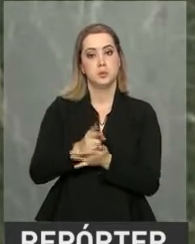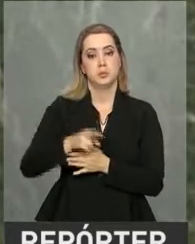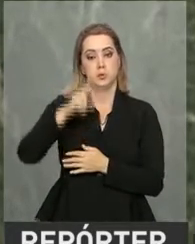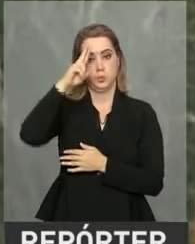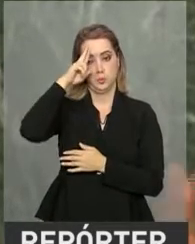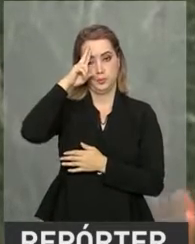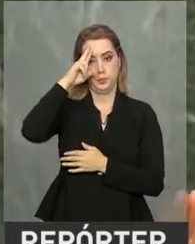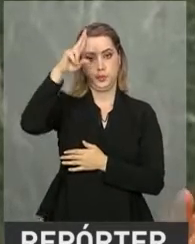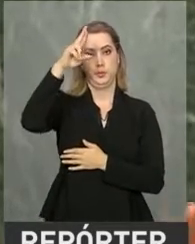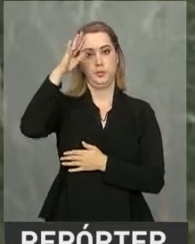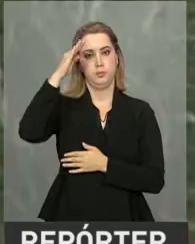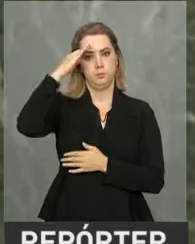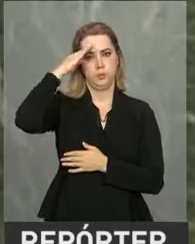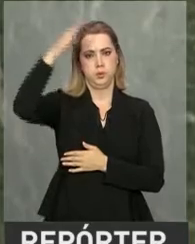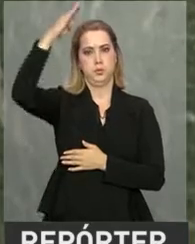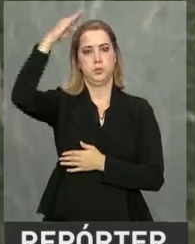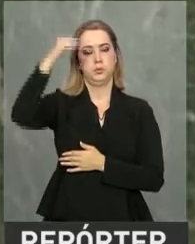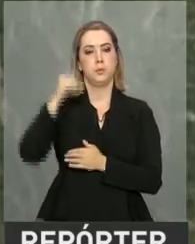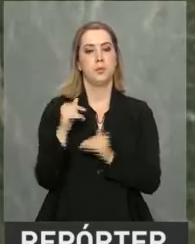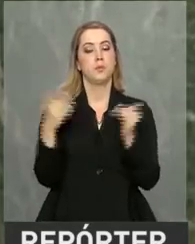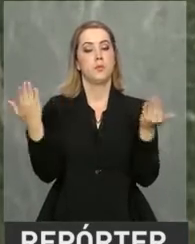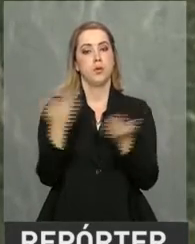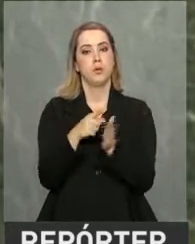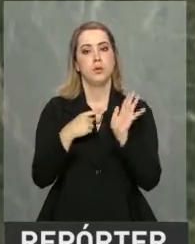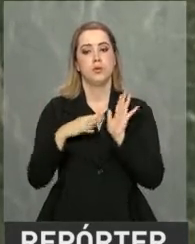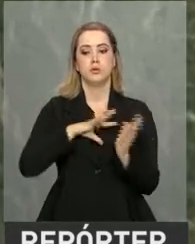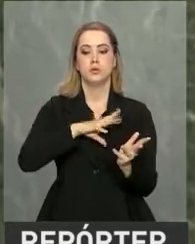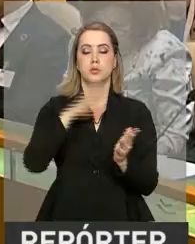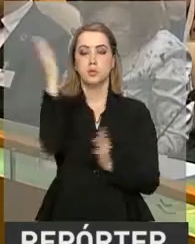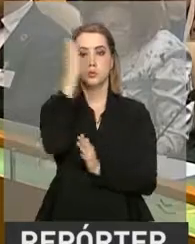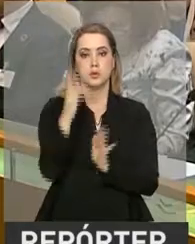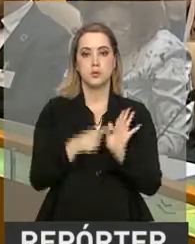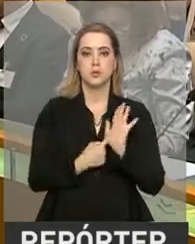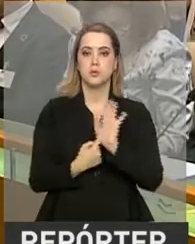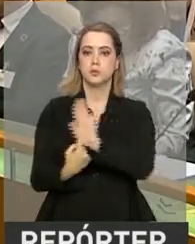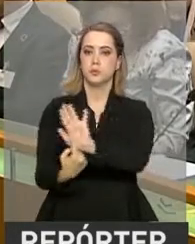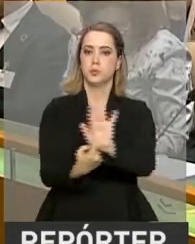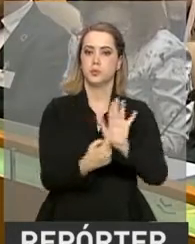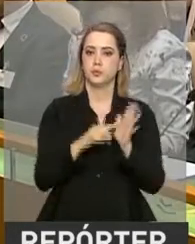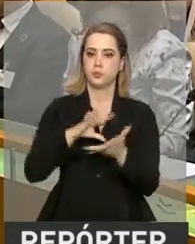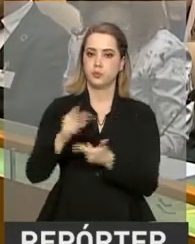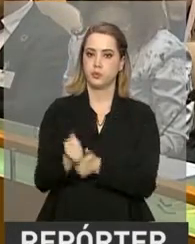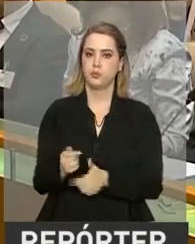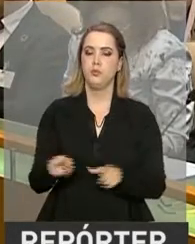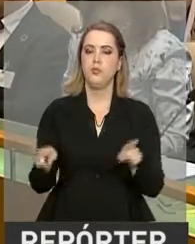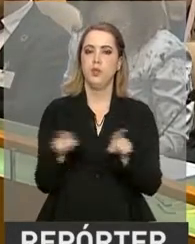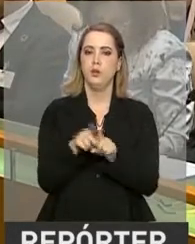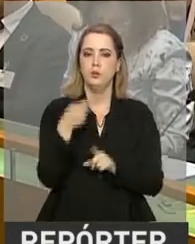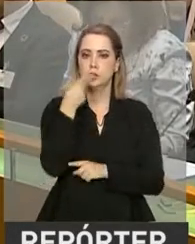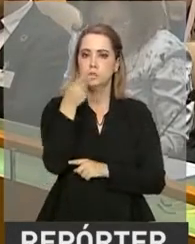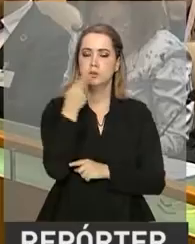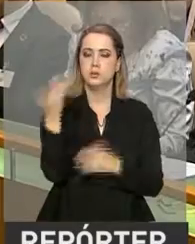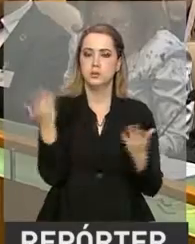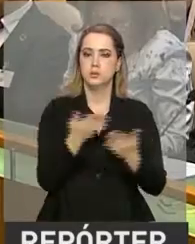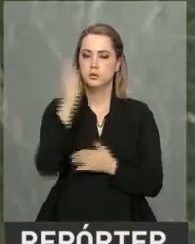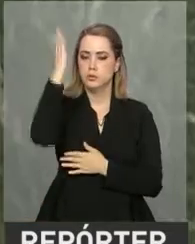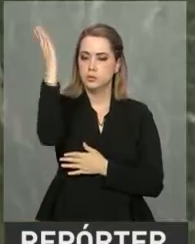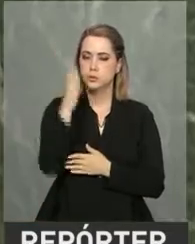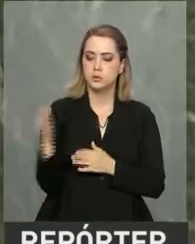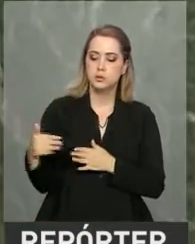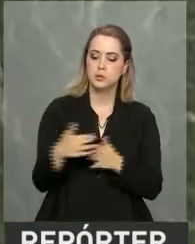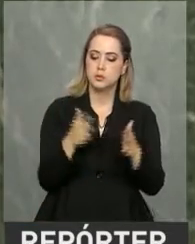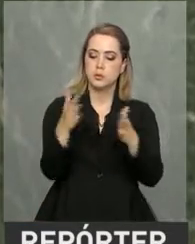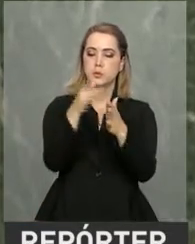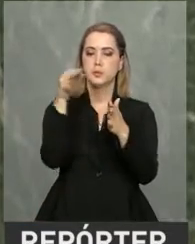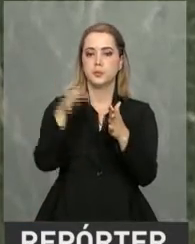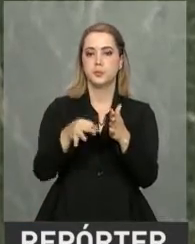poderosos. É o que o Brasil mostra ao mundo. Temer ainda apontou o caminho que o Brasil está seguindo. Nossa